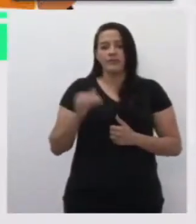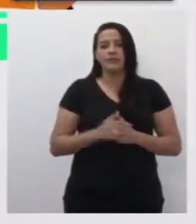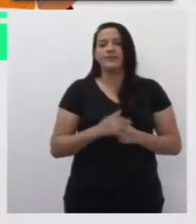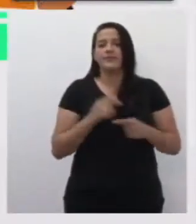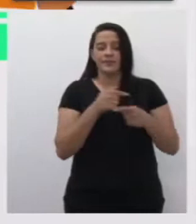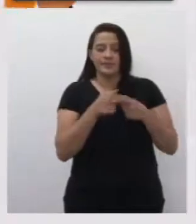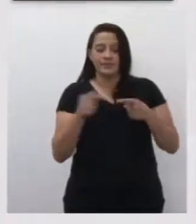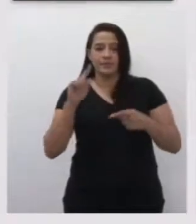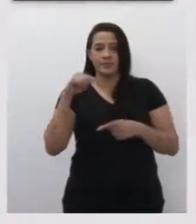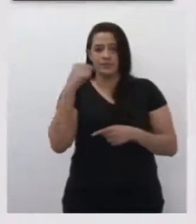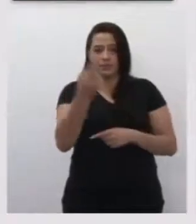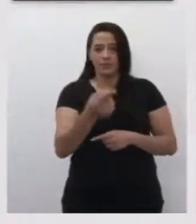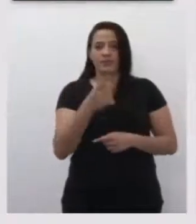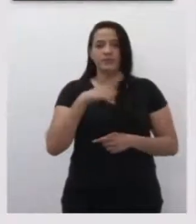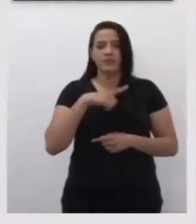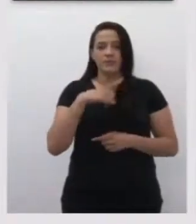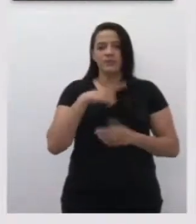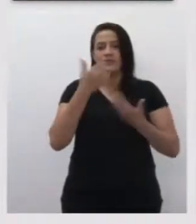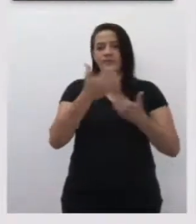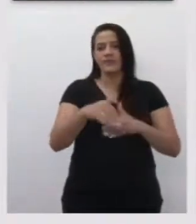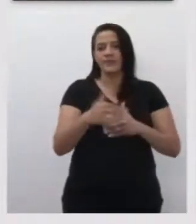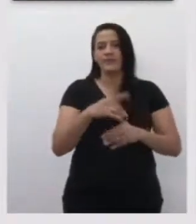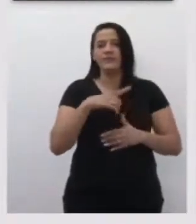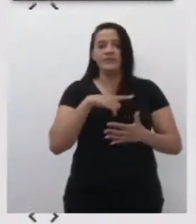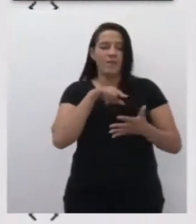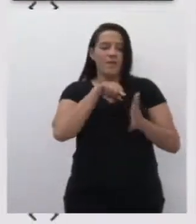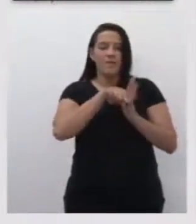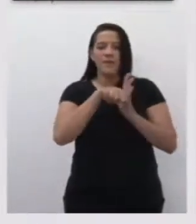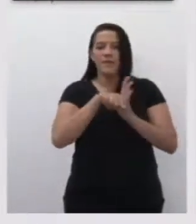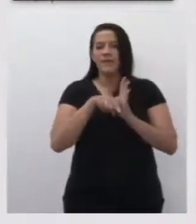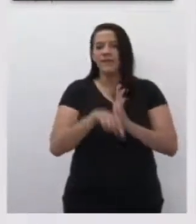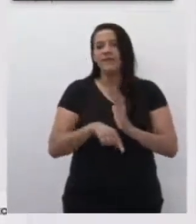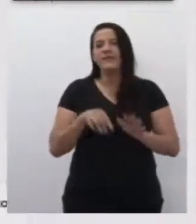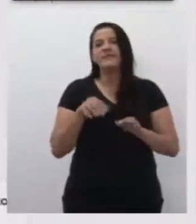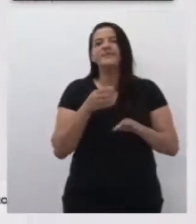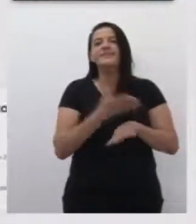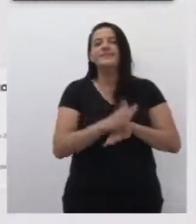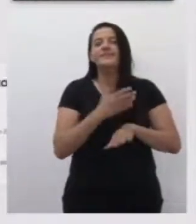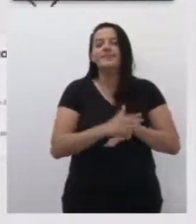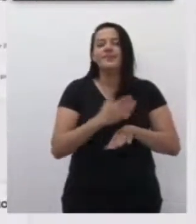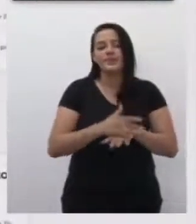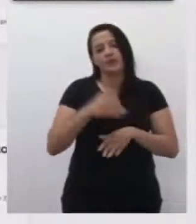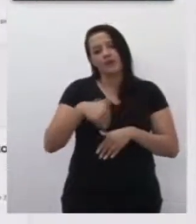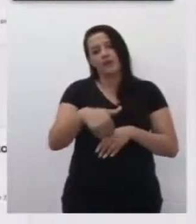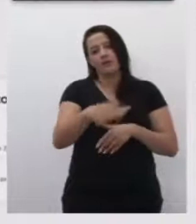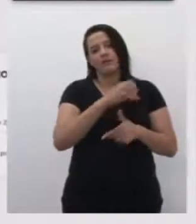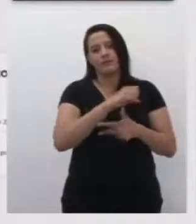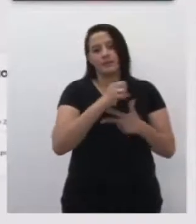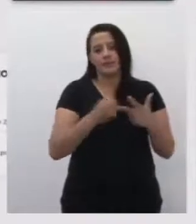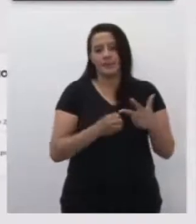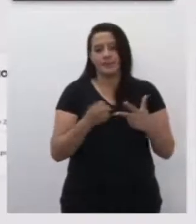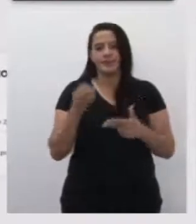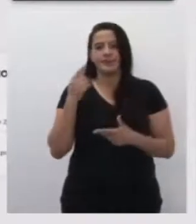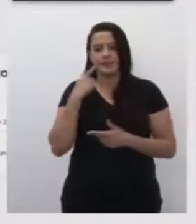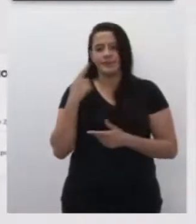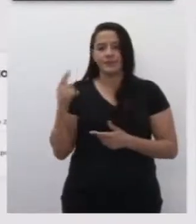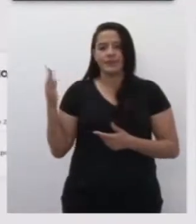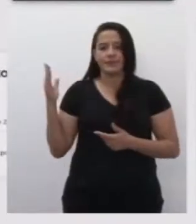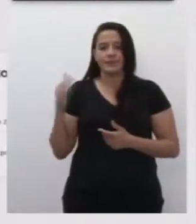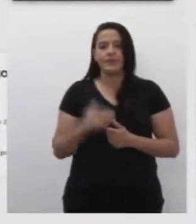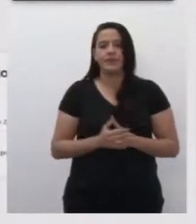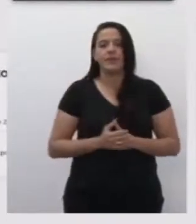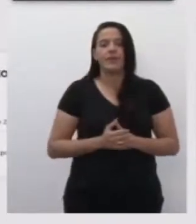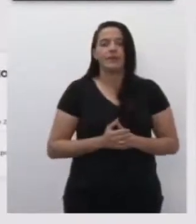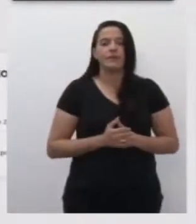vem, que são simulados preparatórios para o Enem, que o aluno pode vir aqui e fazer. Isso tudo que eu mostrei aqui